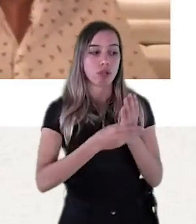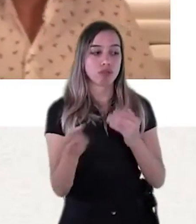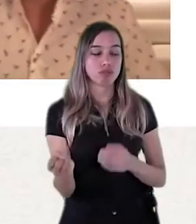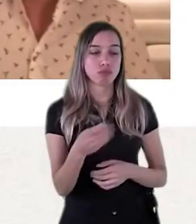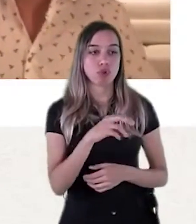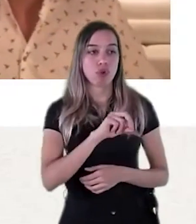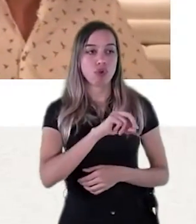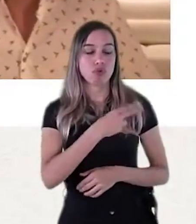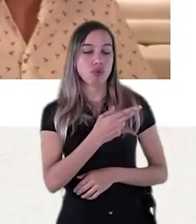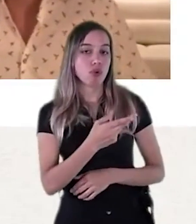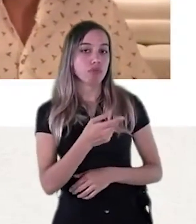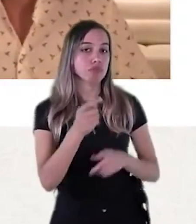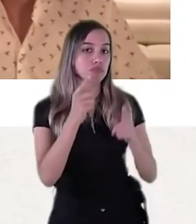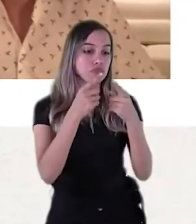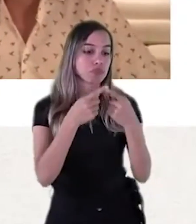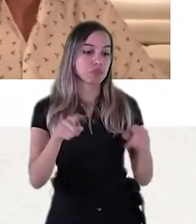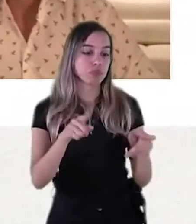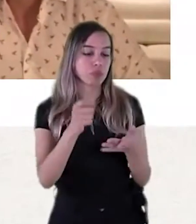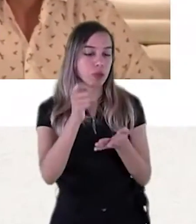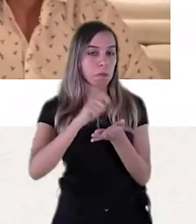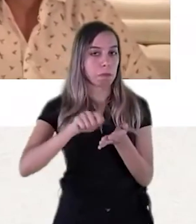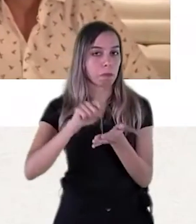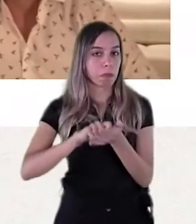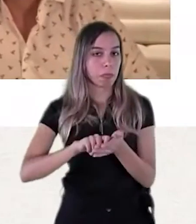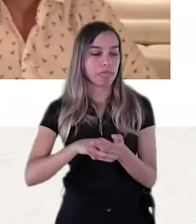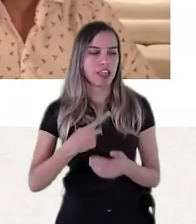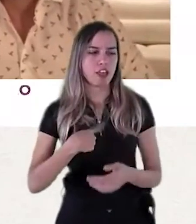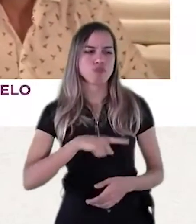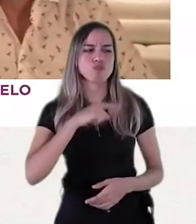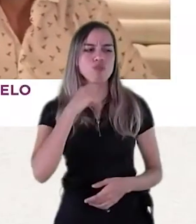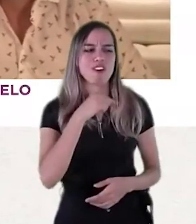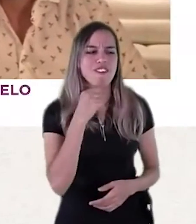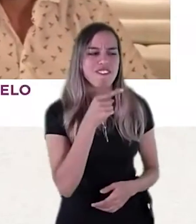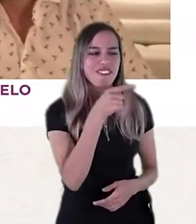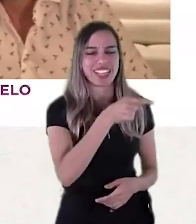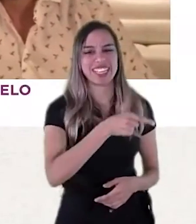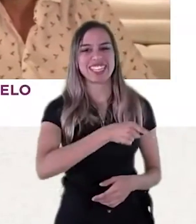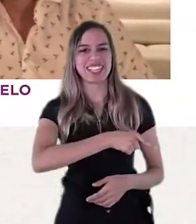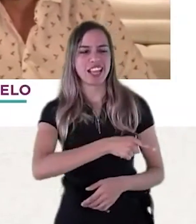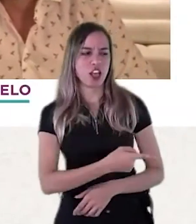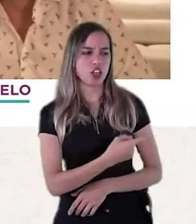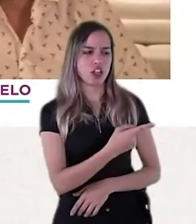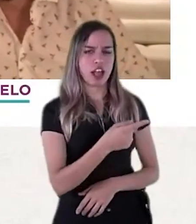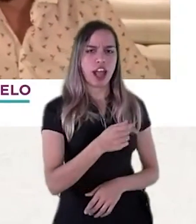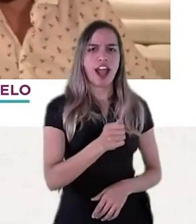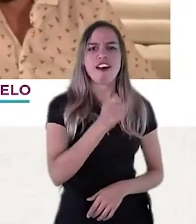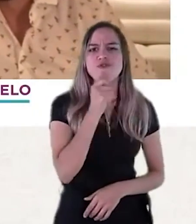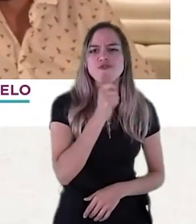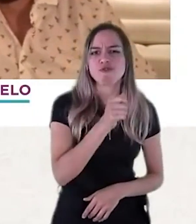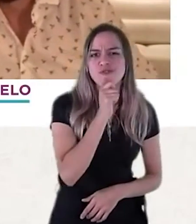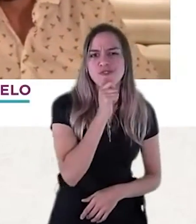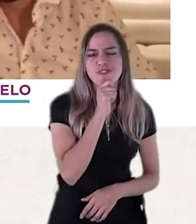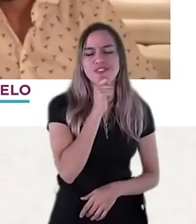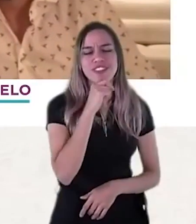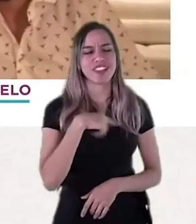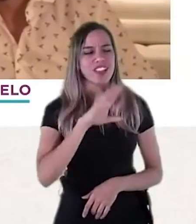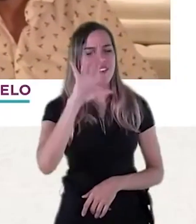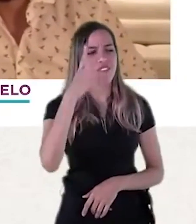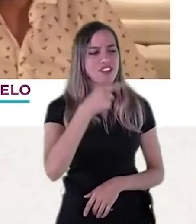em confinamento. E duvido que você esteja à toa. Você deve estar fazendo um monte de coisa